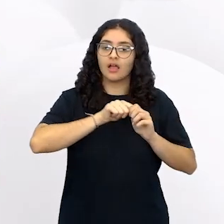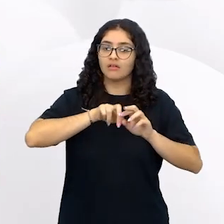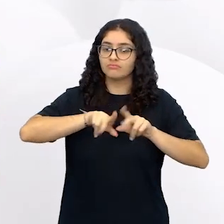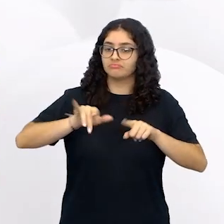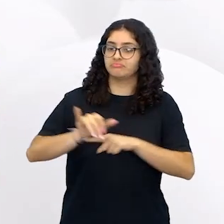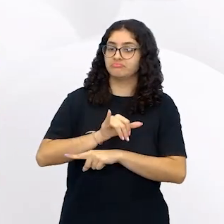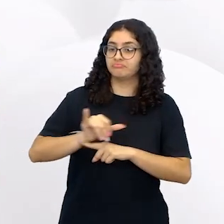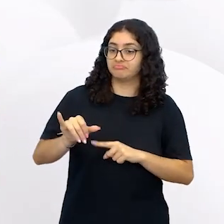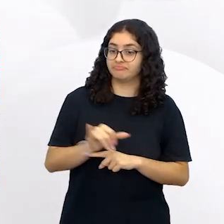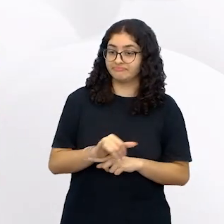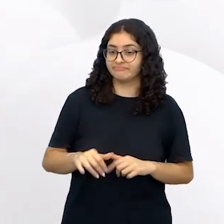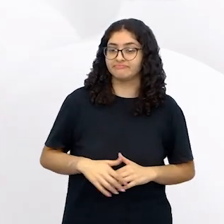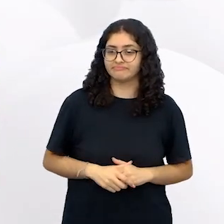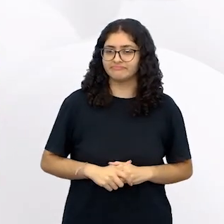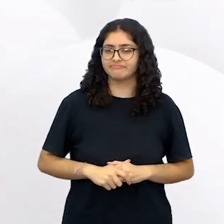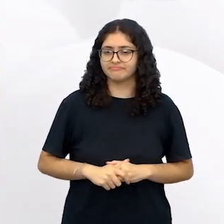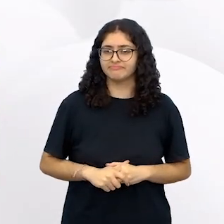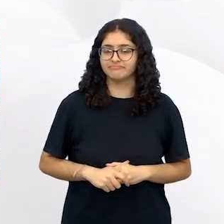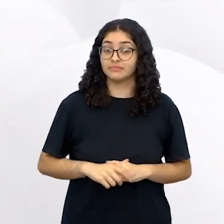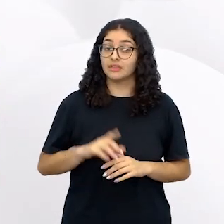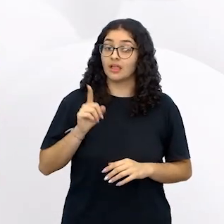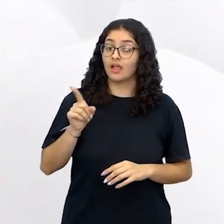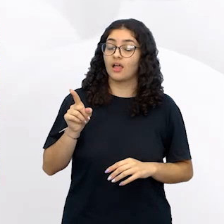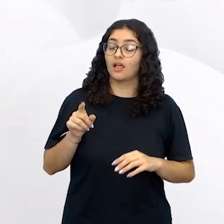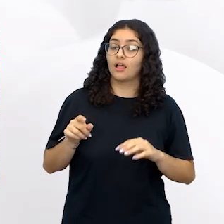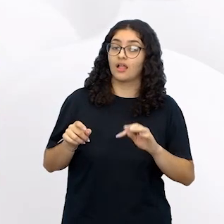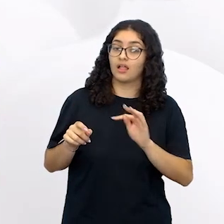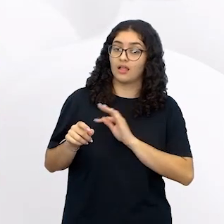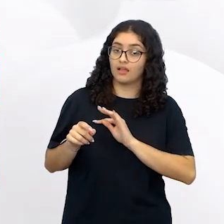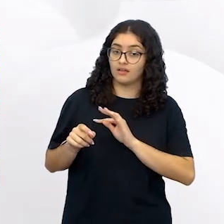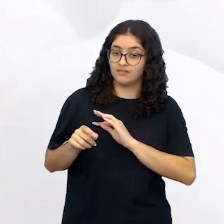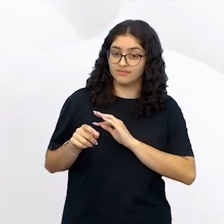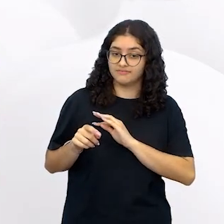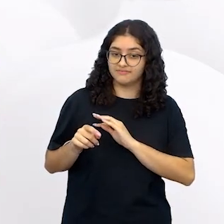vários componentes, né? Então, essa técnica do Vygotsky,